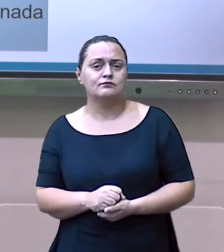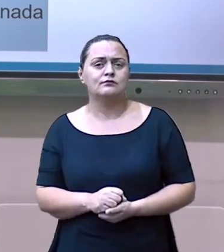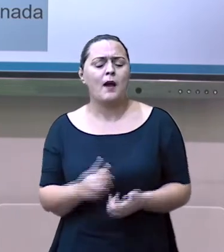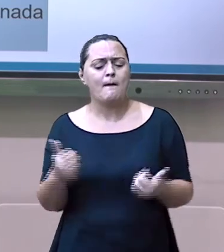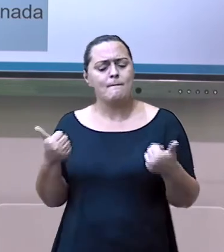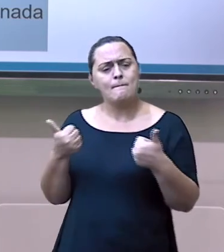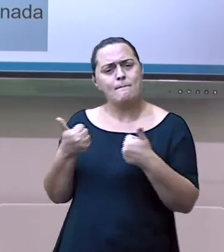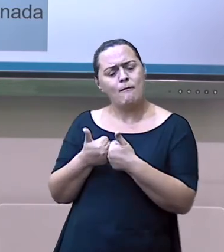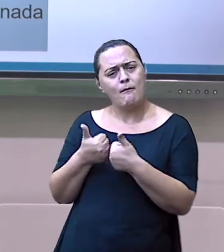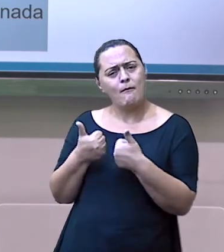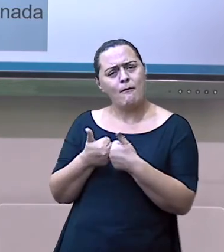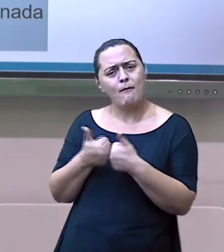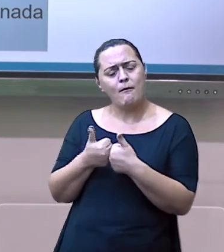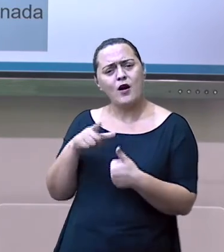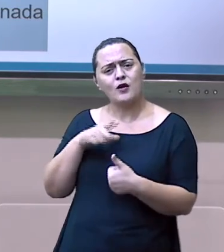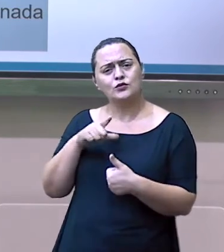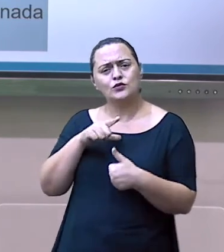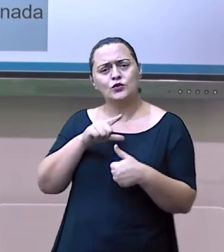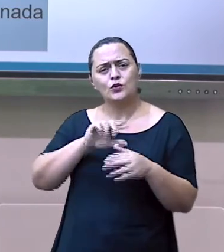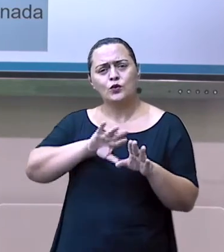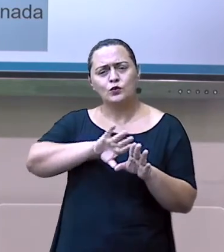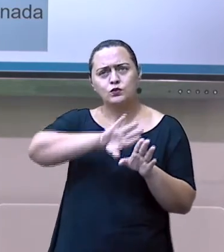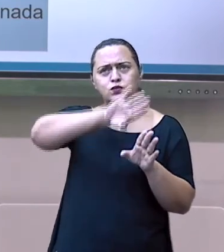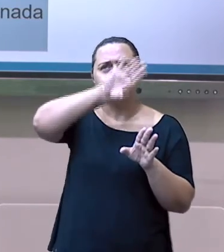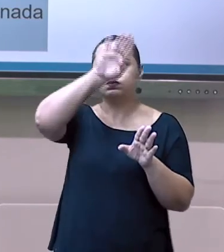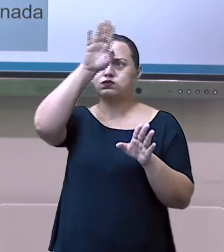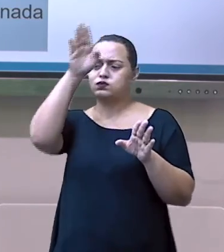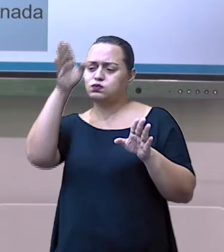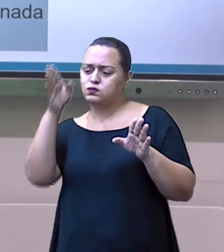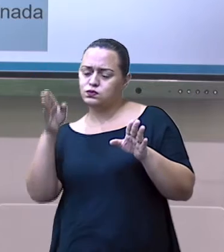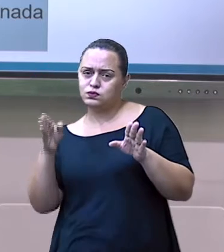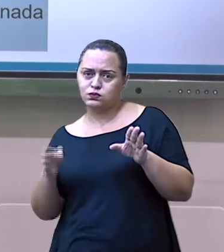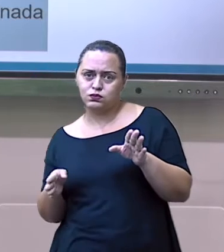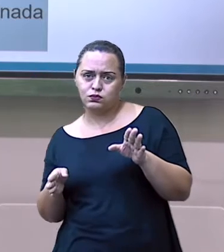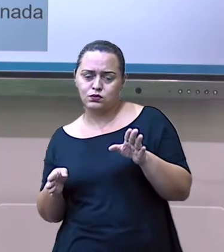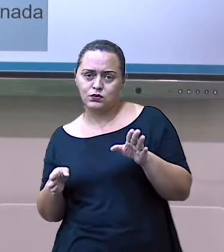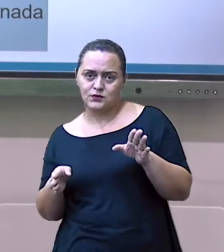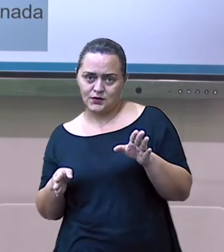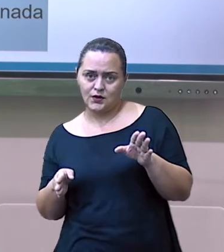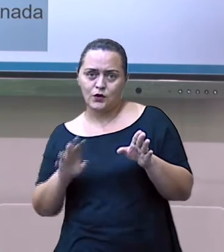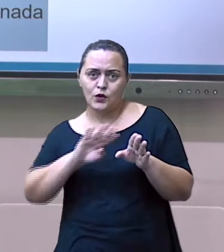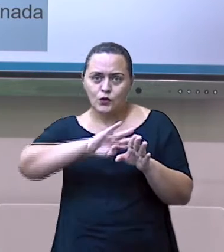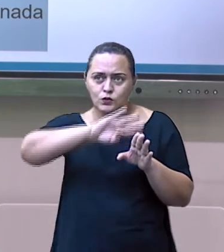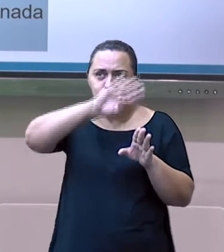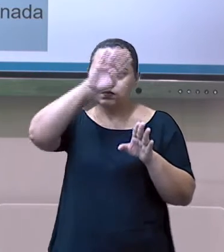montanha. E no topo da montanha é frio.